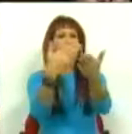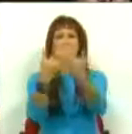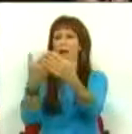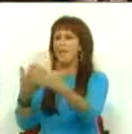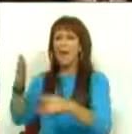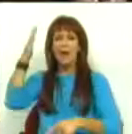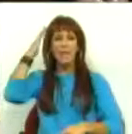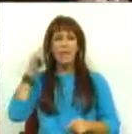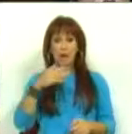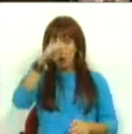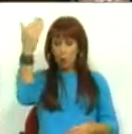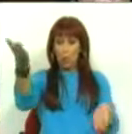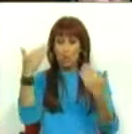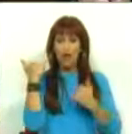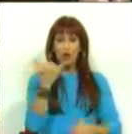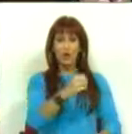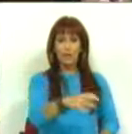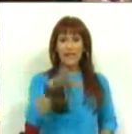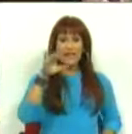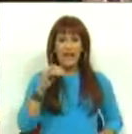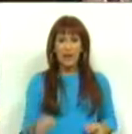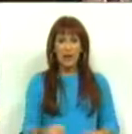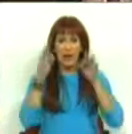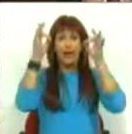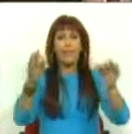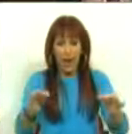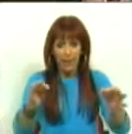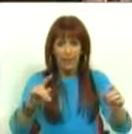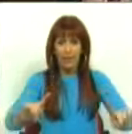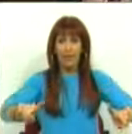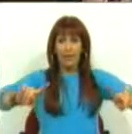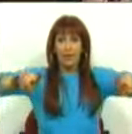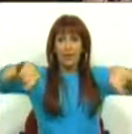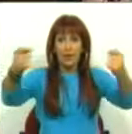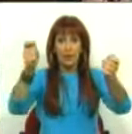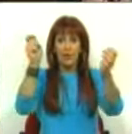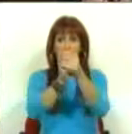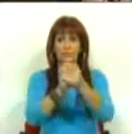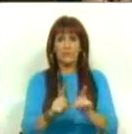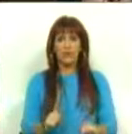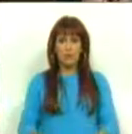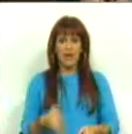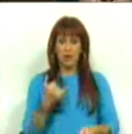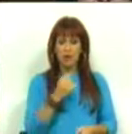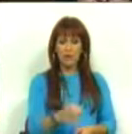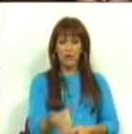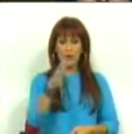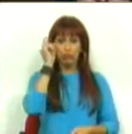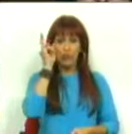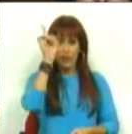estava prevista para o verão de 2010, foi adiada. Depois, reagendada para o início de 2011